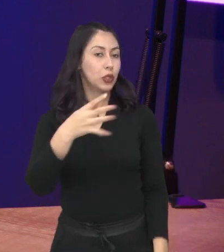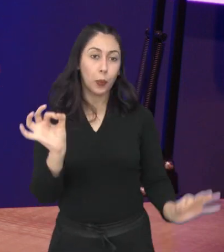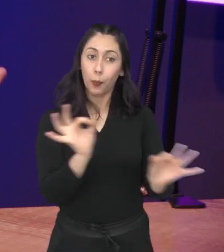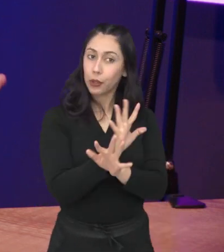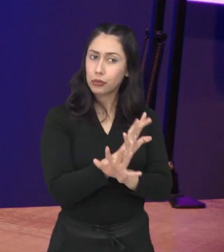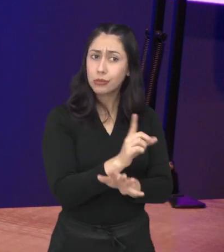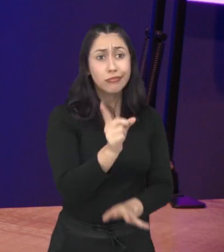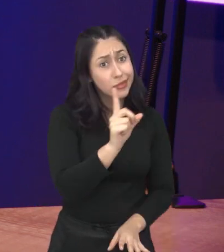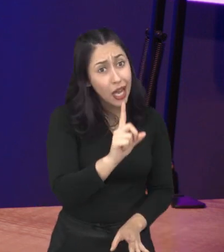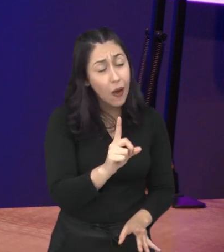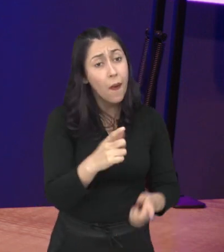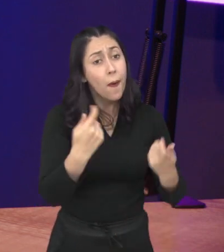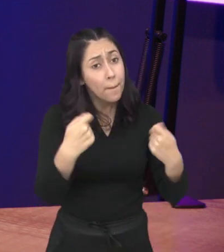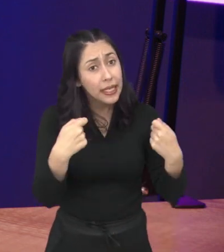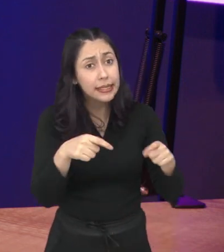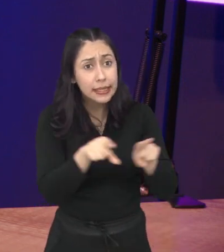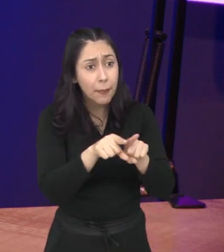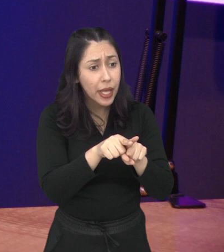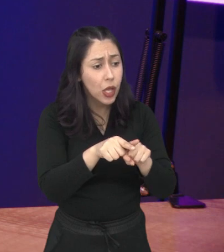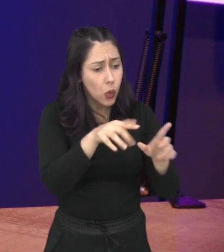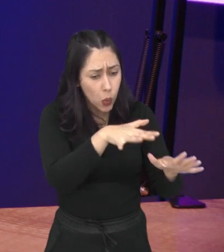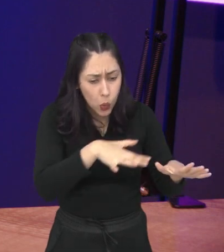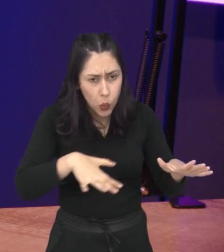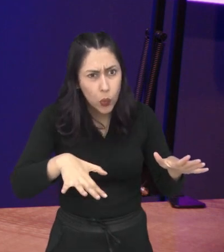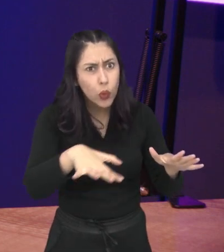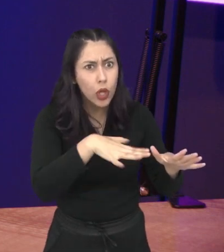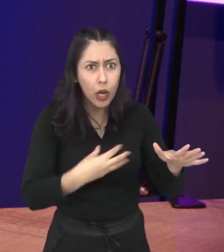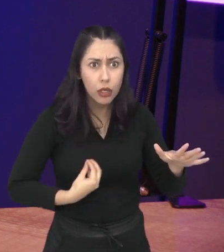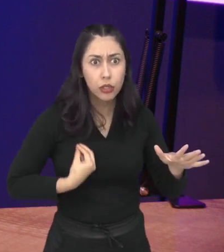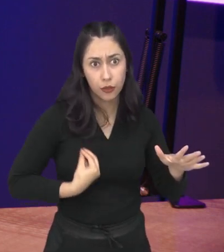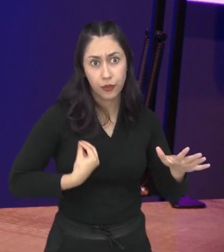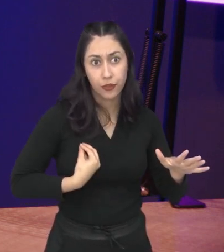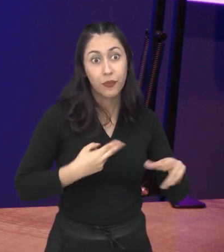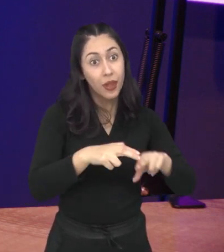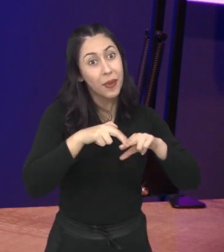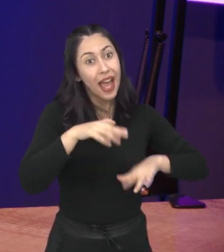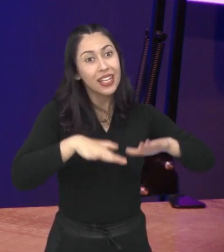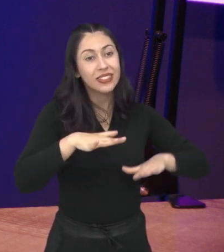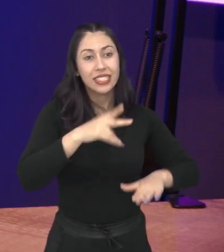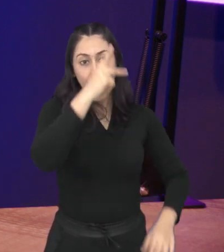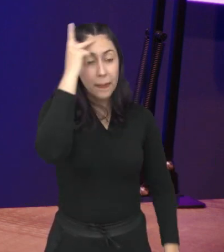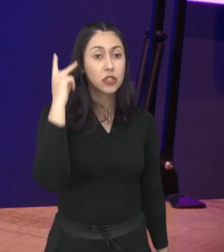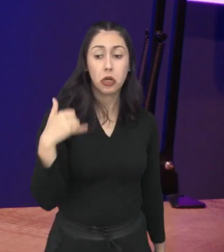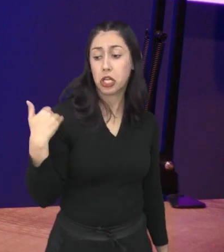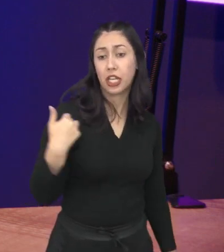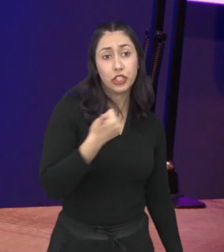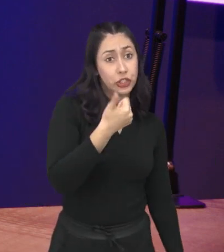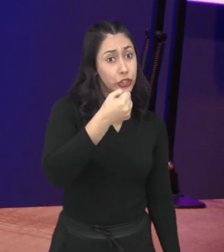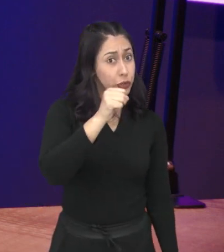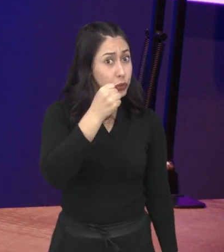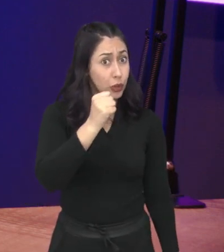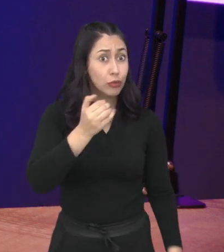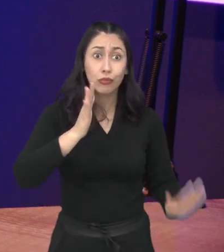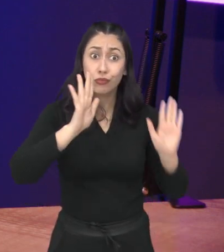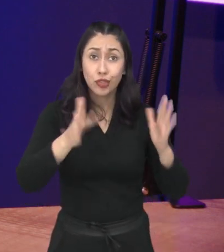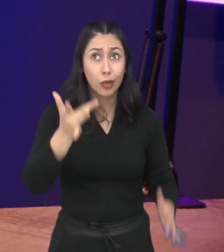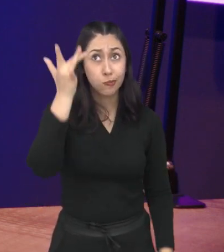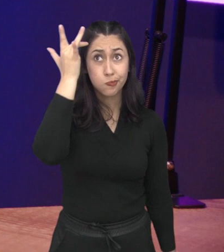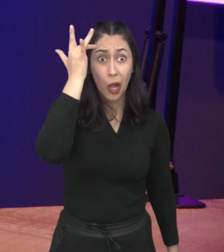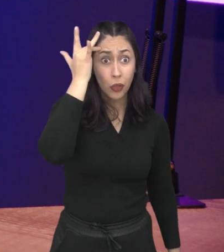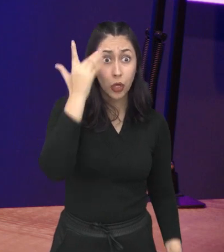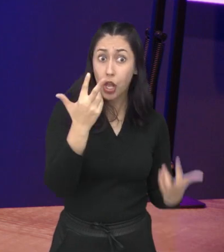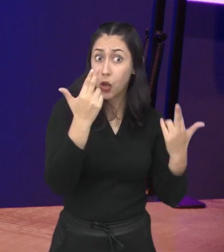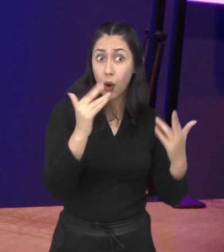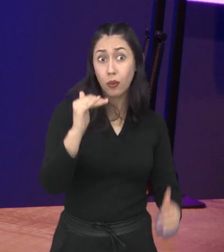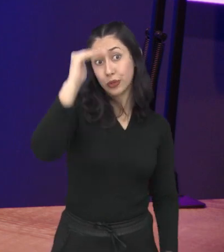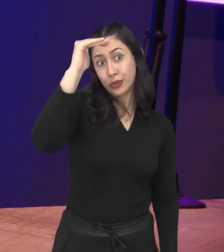fazer aniversário, depende muito do ambiente que você está inserido. É por isso que muitas vezes uma pessoa de 18 anos é muito mais madura ou se sente muito